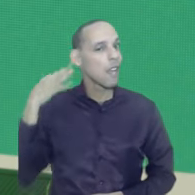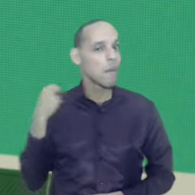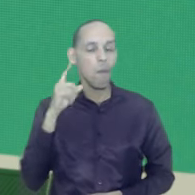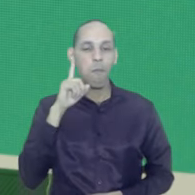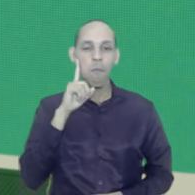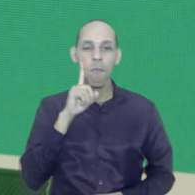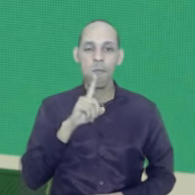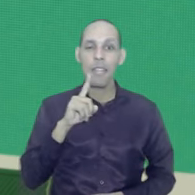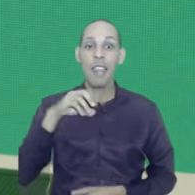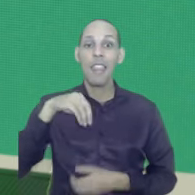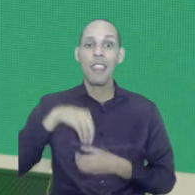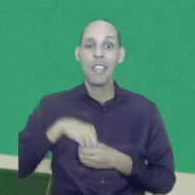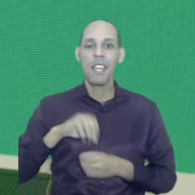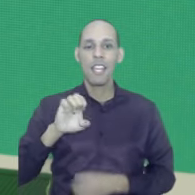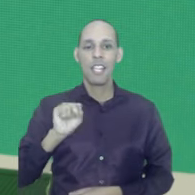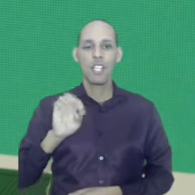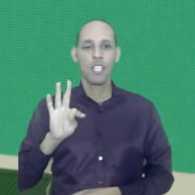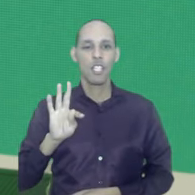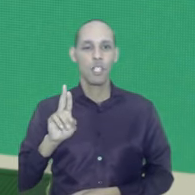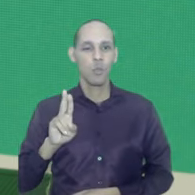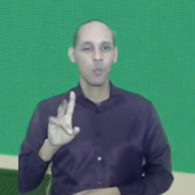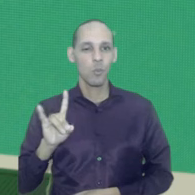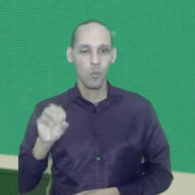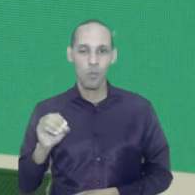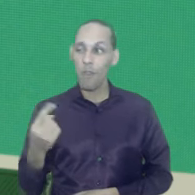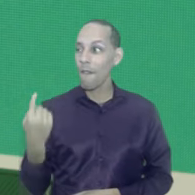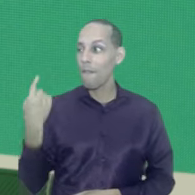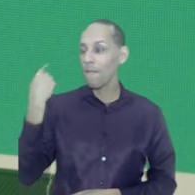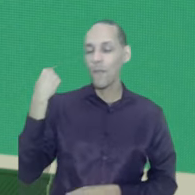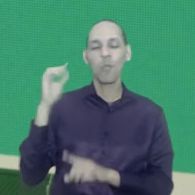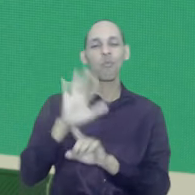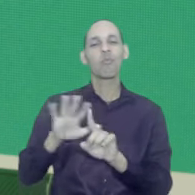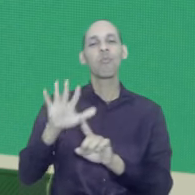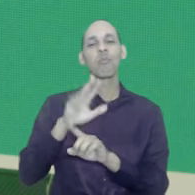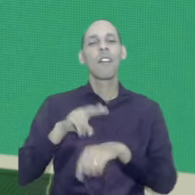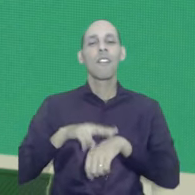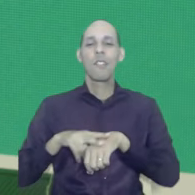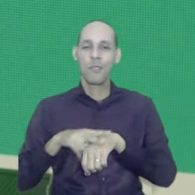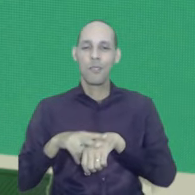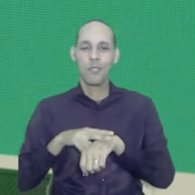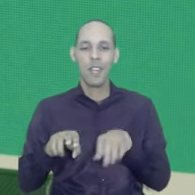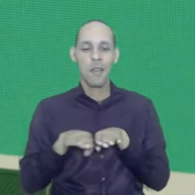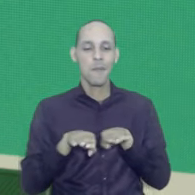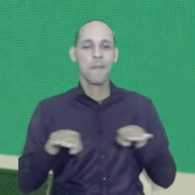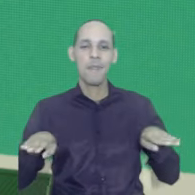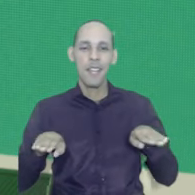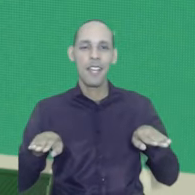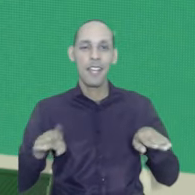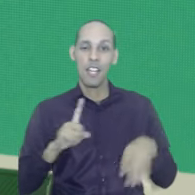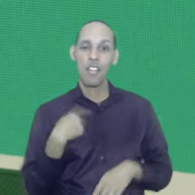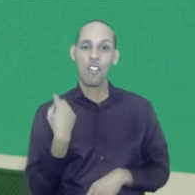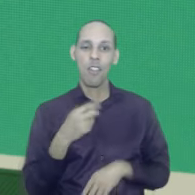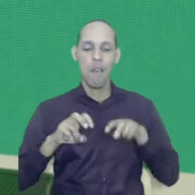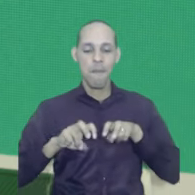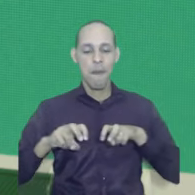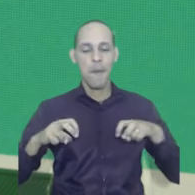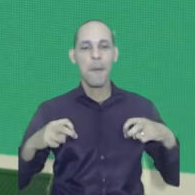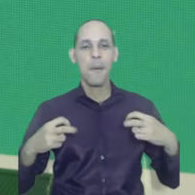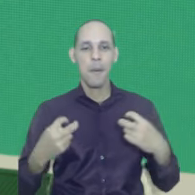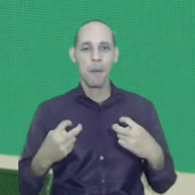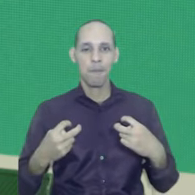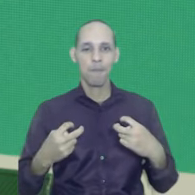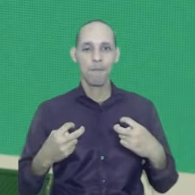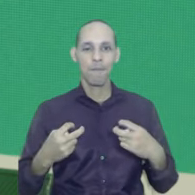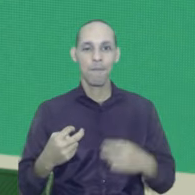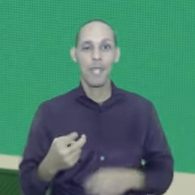estúdio eh que tem um fundo verde uma mesa estamos sentados em uma mesa e eu estou com